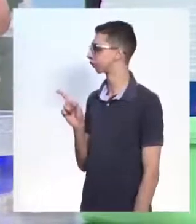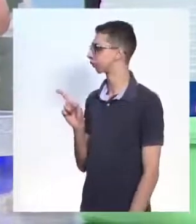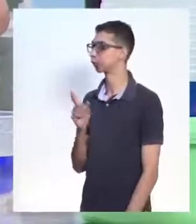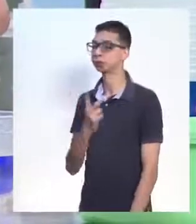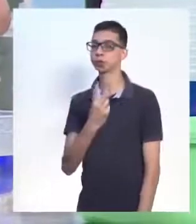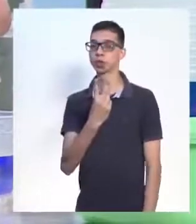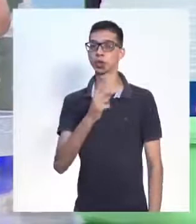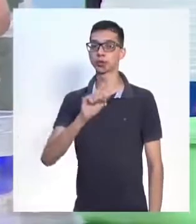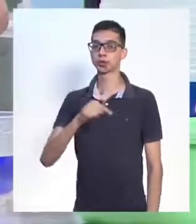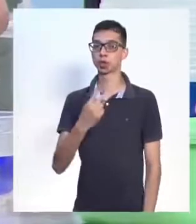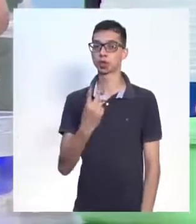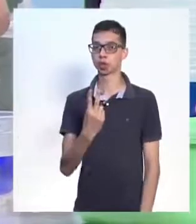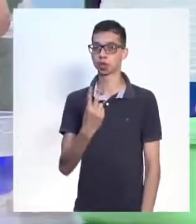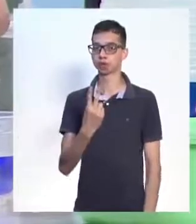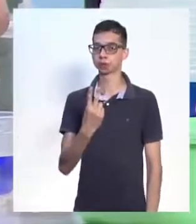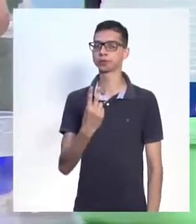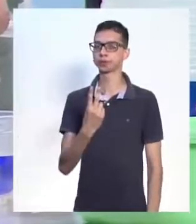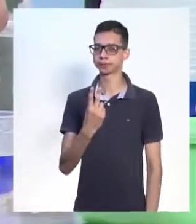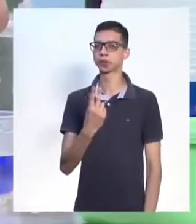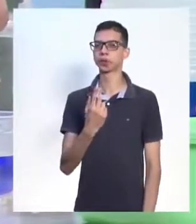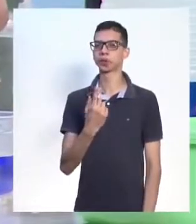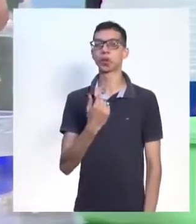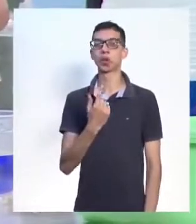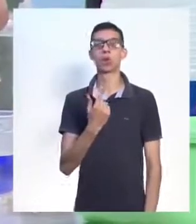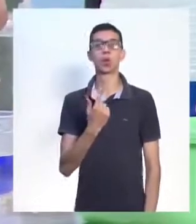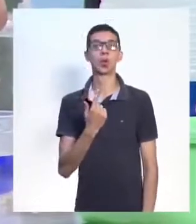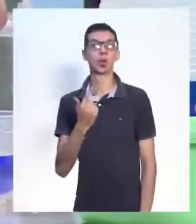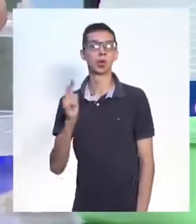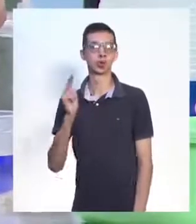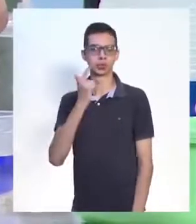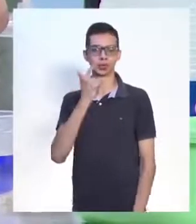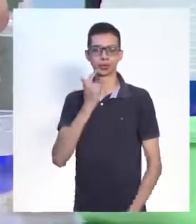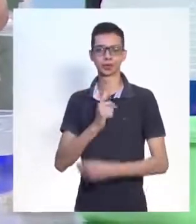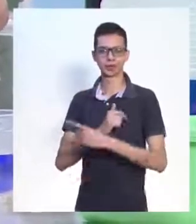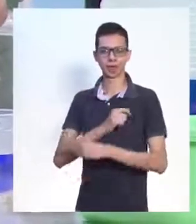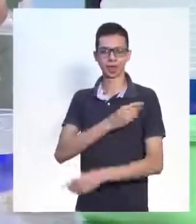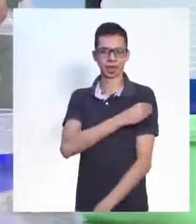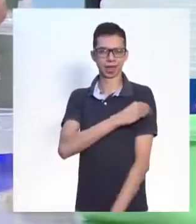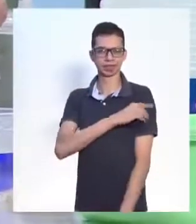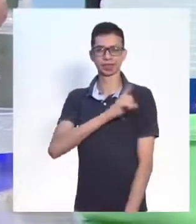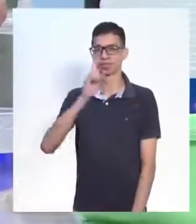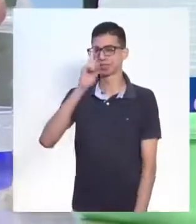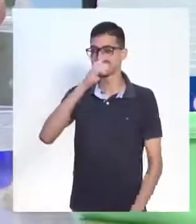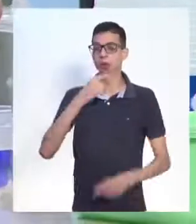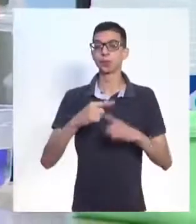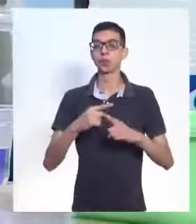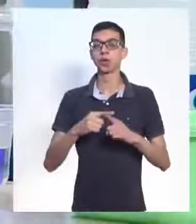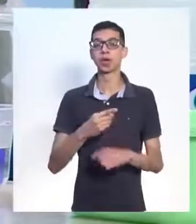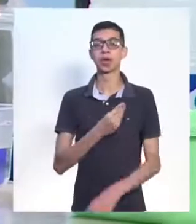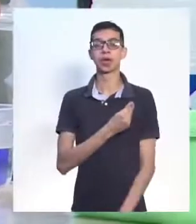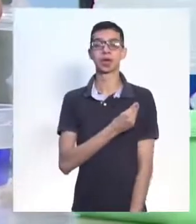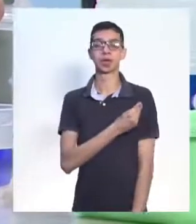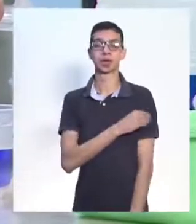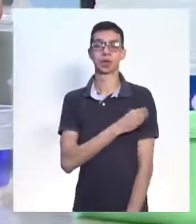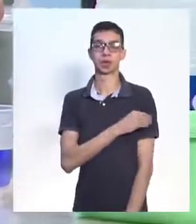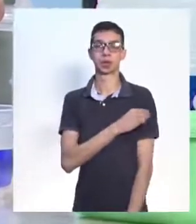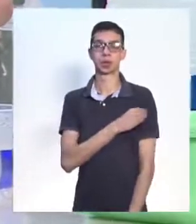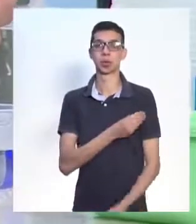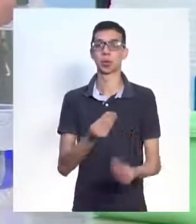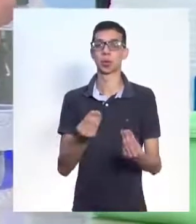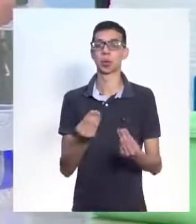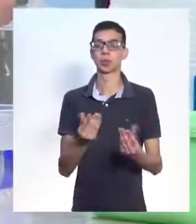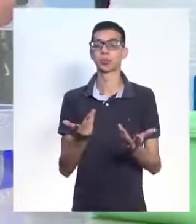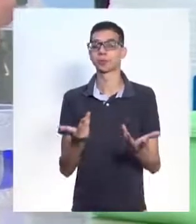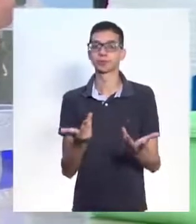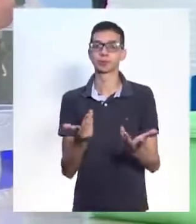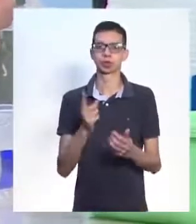e está descendo. Está descendo. O outro já demora mais, né? Esse aqui, o álcool, ele comprimir já é mais difícil, ele